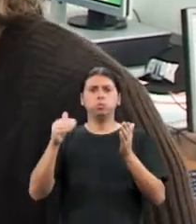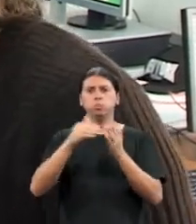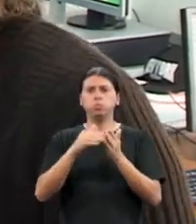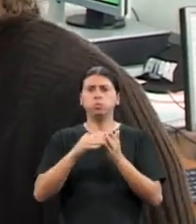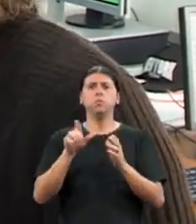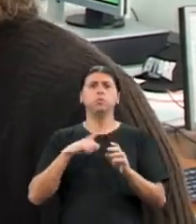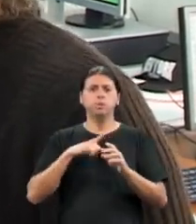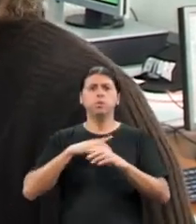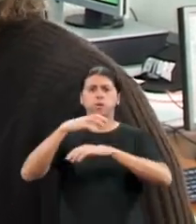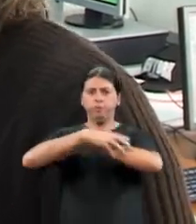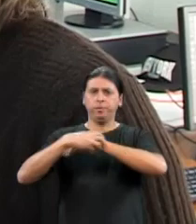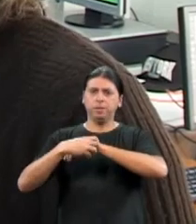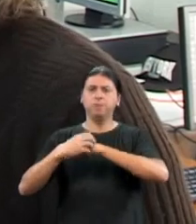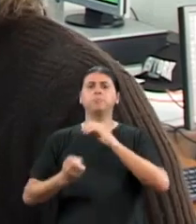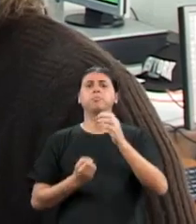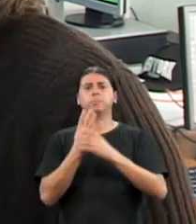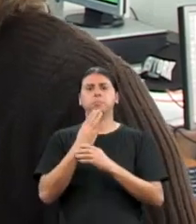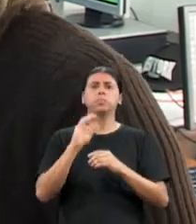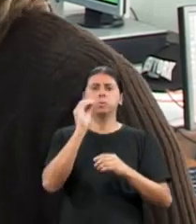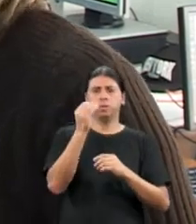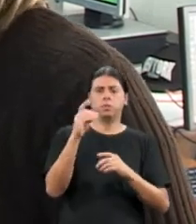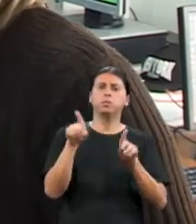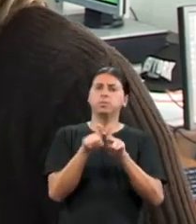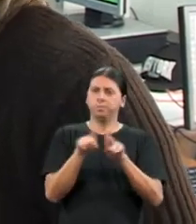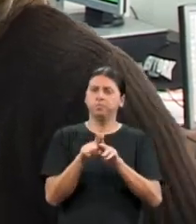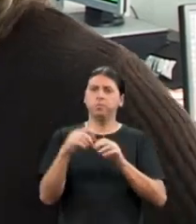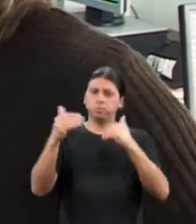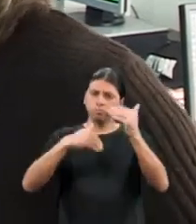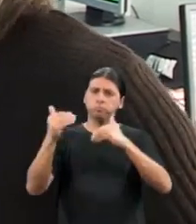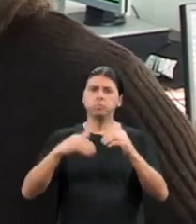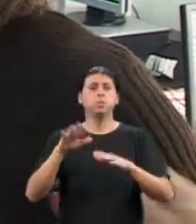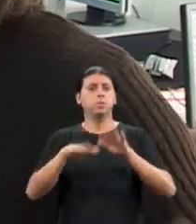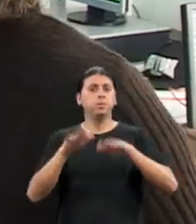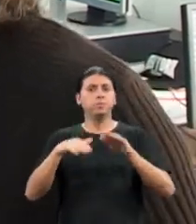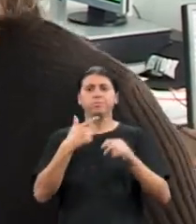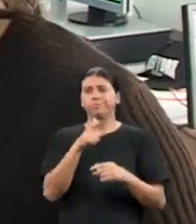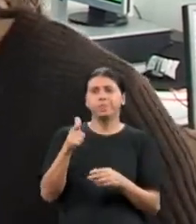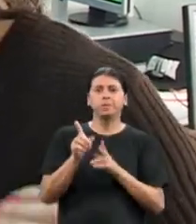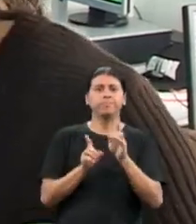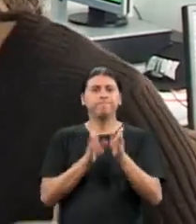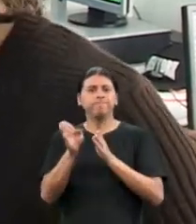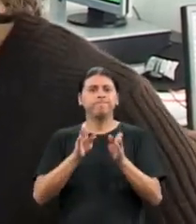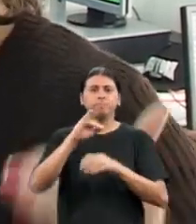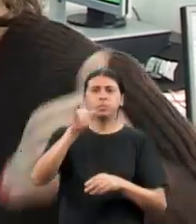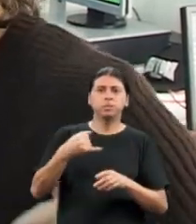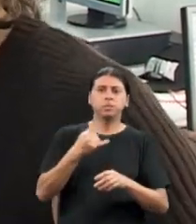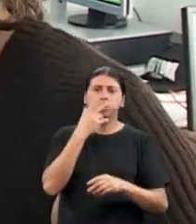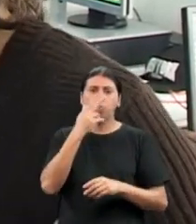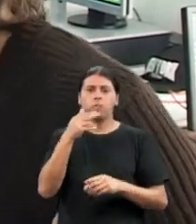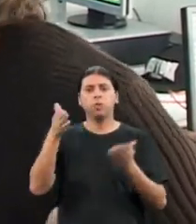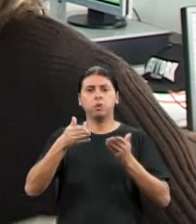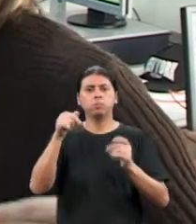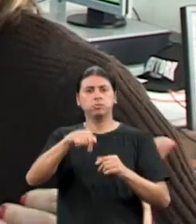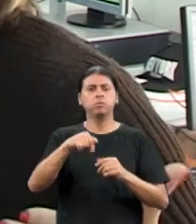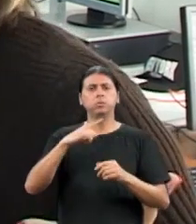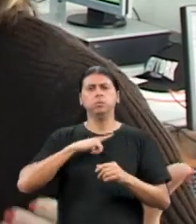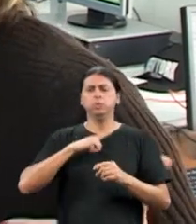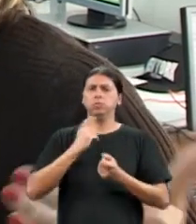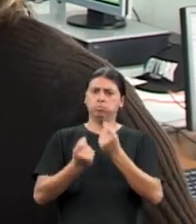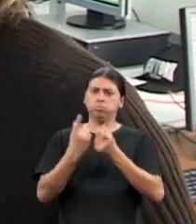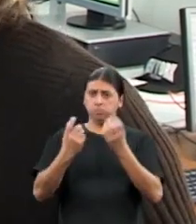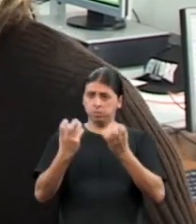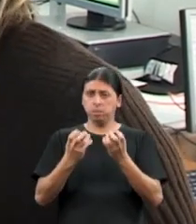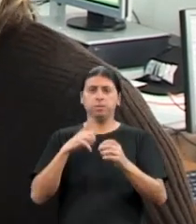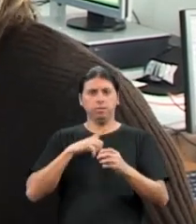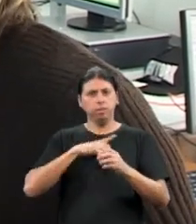da periferia, de Porto Alegre, né? E que talvez não tenham tantas oportunidades. Então, quem está aqui está tendo